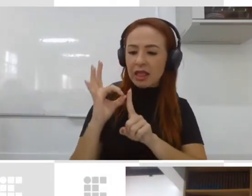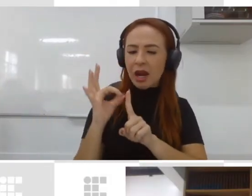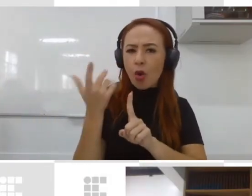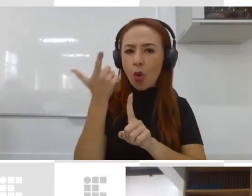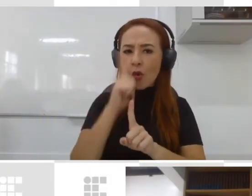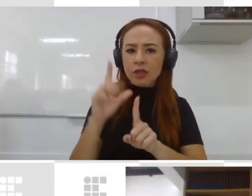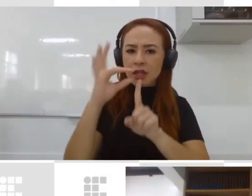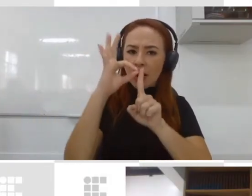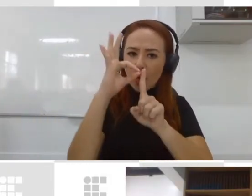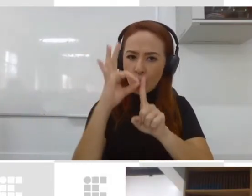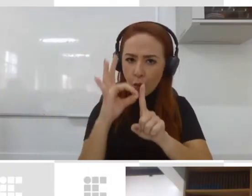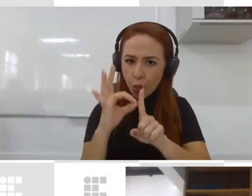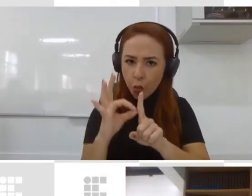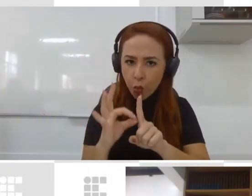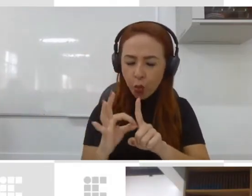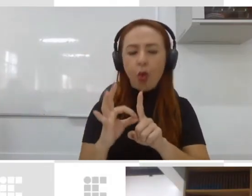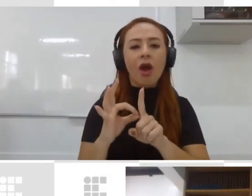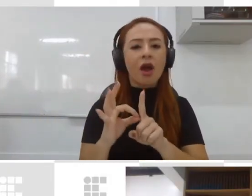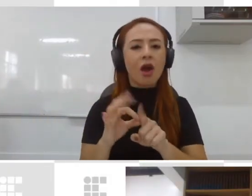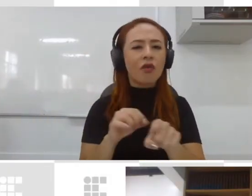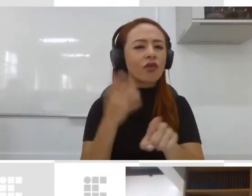qual é a sua percepção sobre?